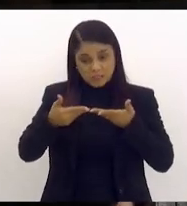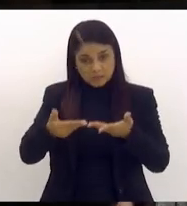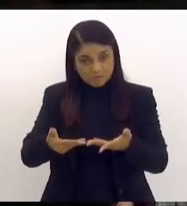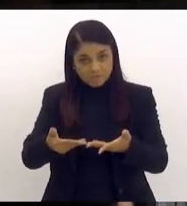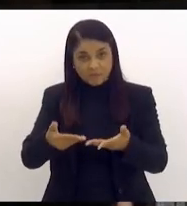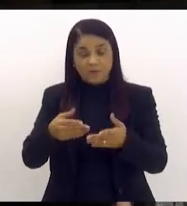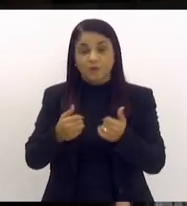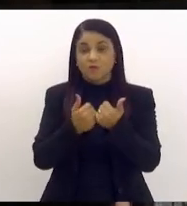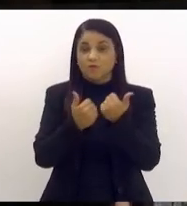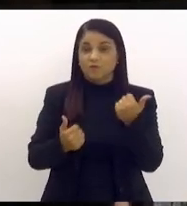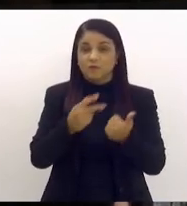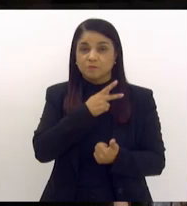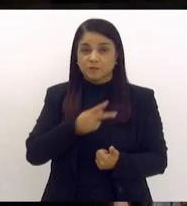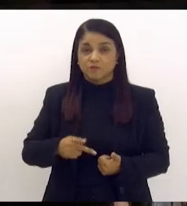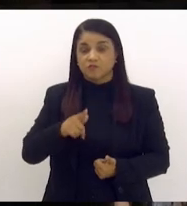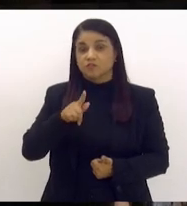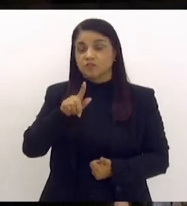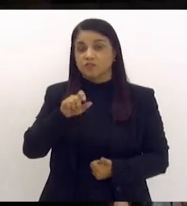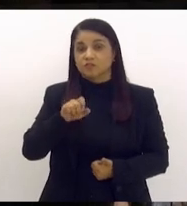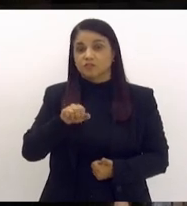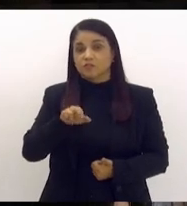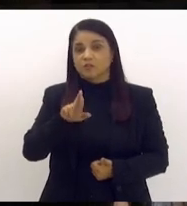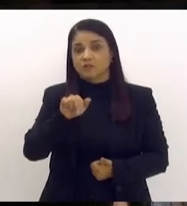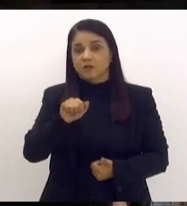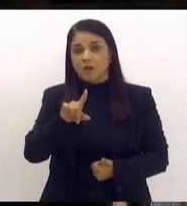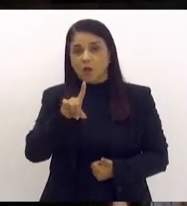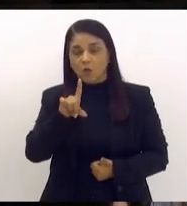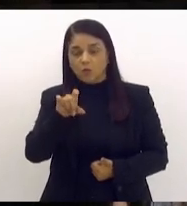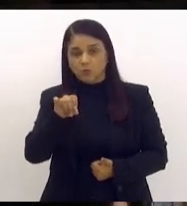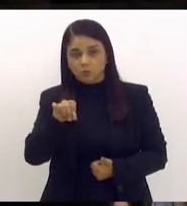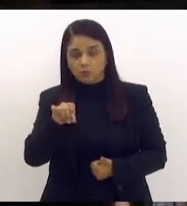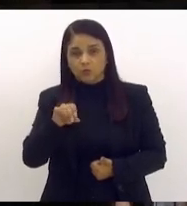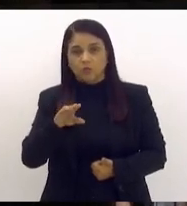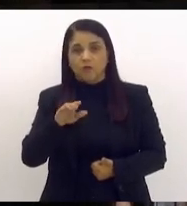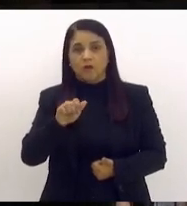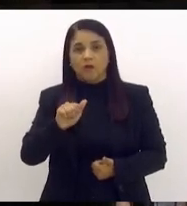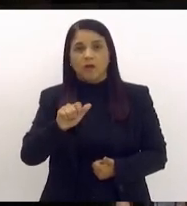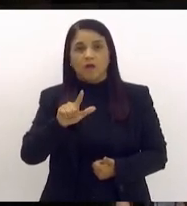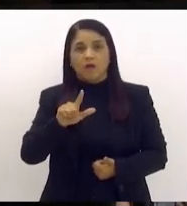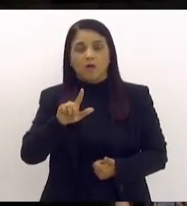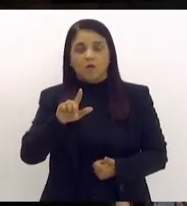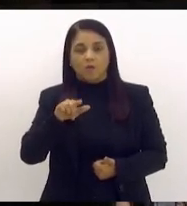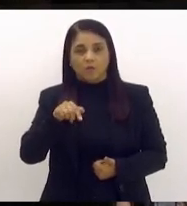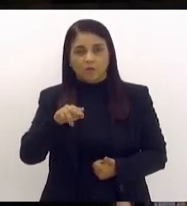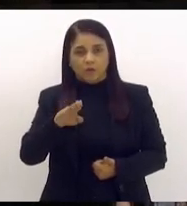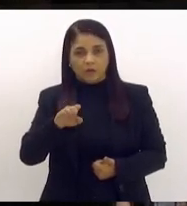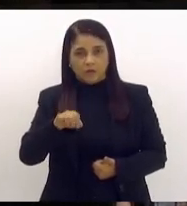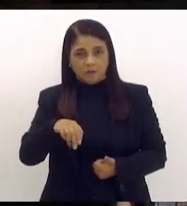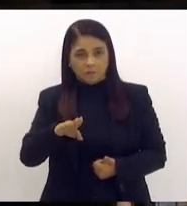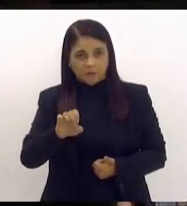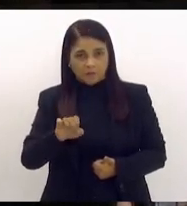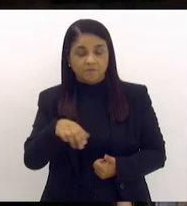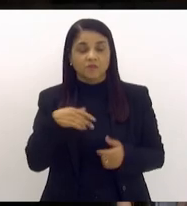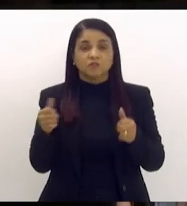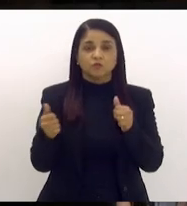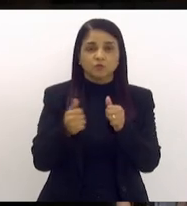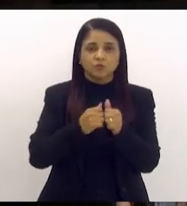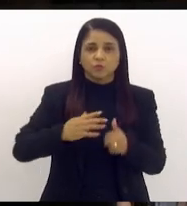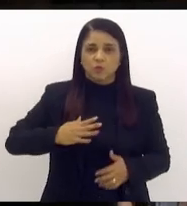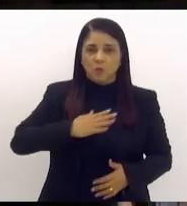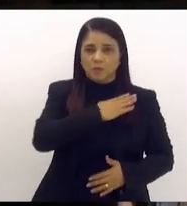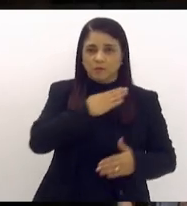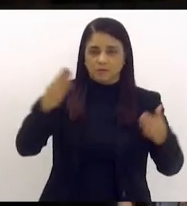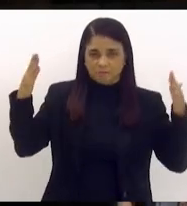pelo vice-presidente Geraldo Alkmin acompanhada dos almirantes da Marinha do Brasil e